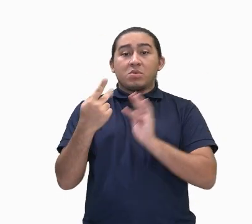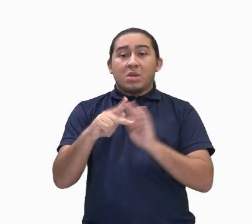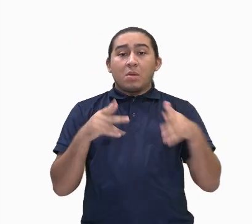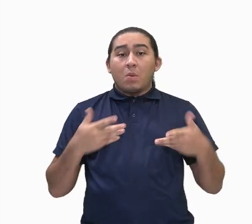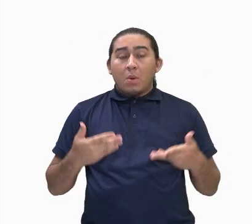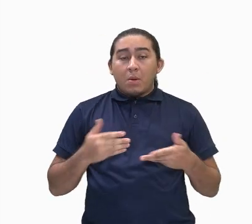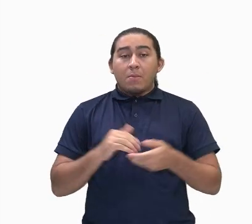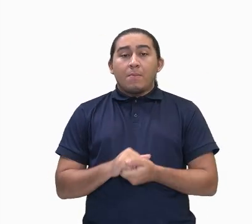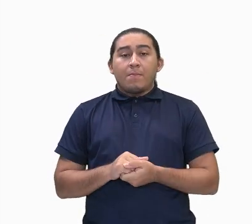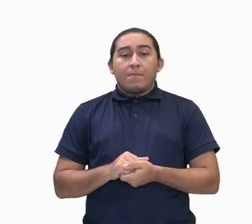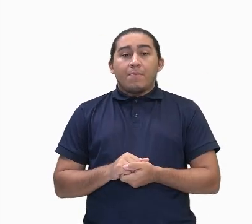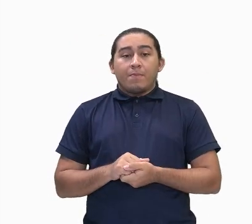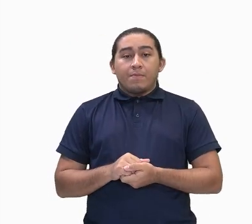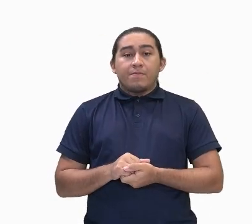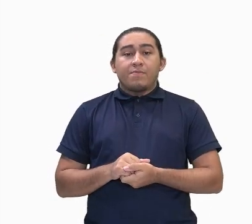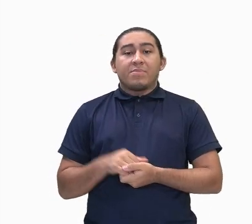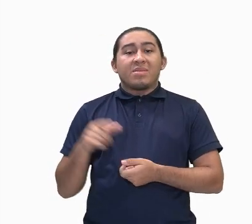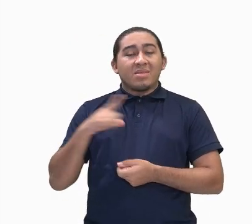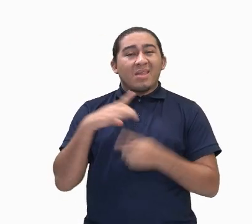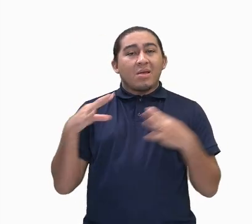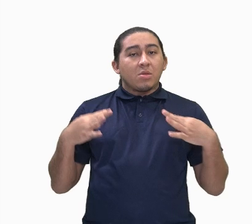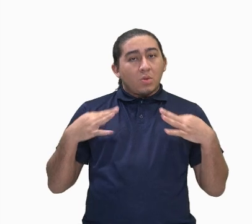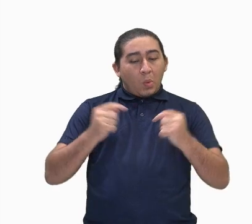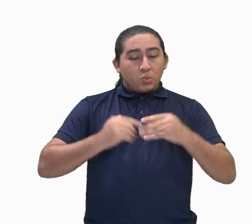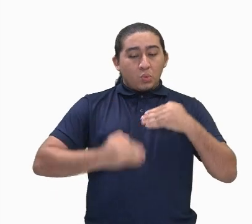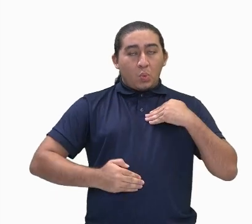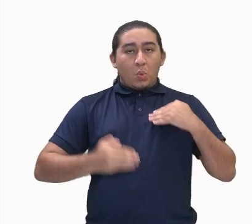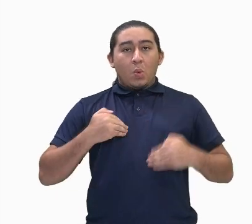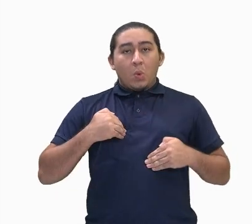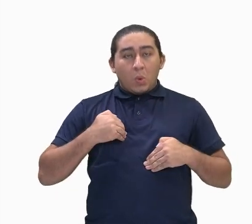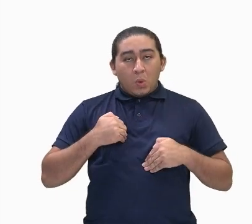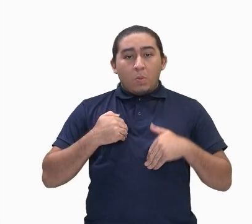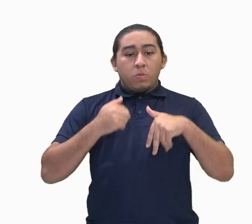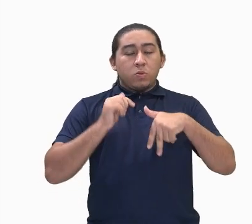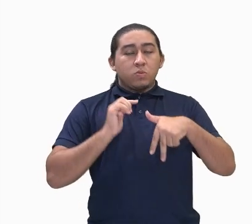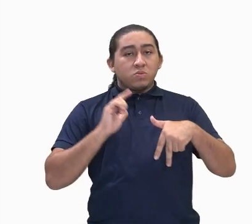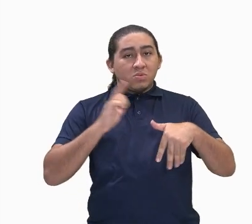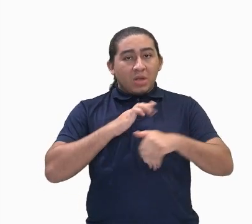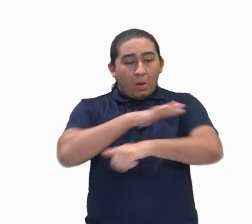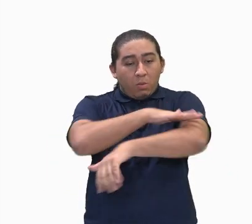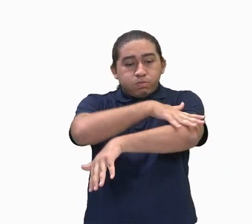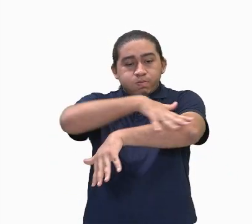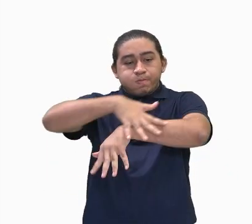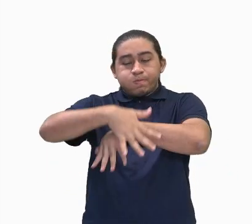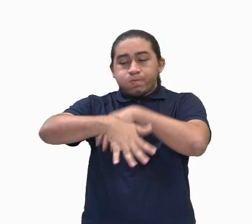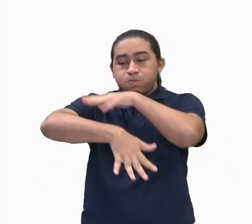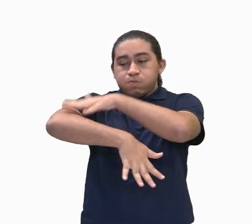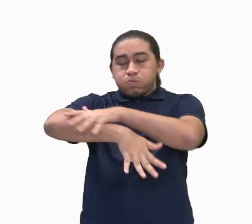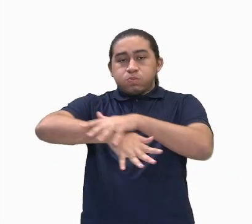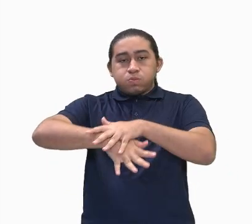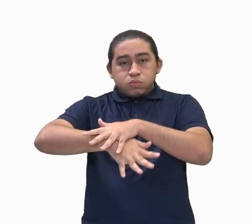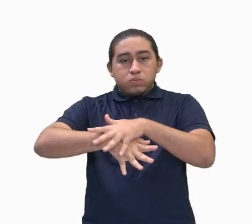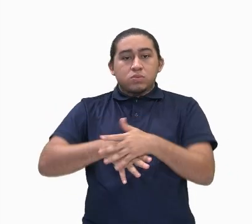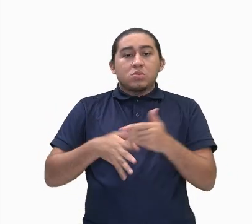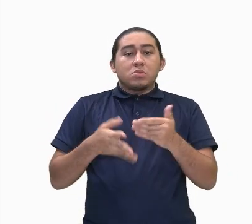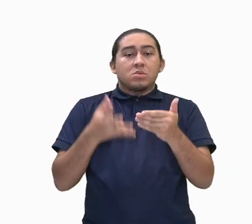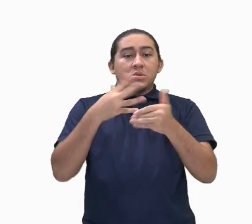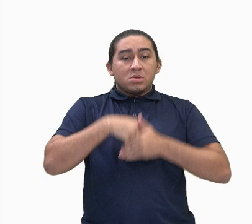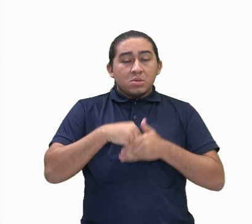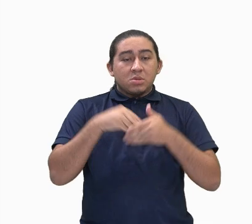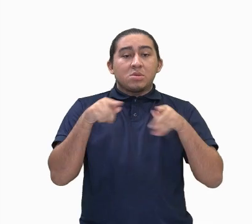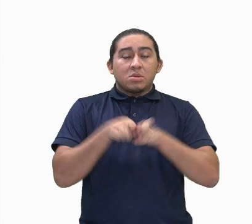é revestir a superfície externa do corpo, as cavidades corporais internas e também